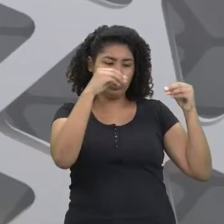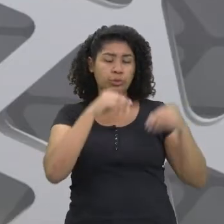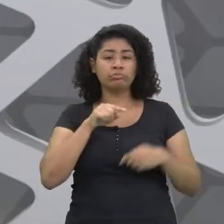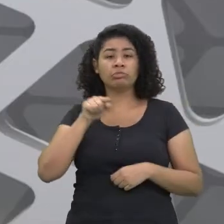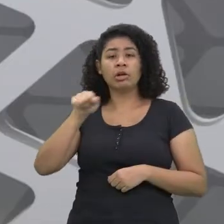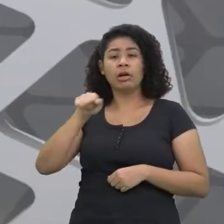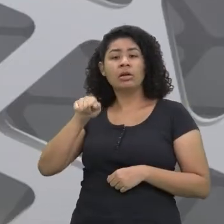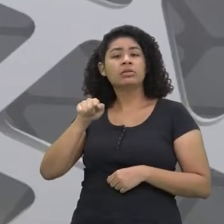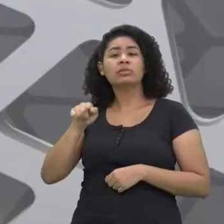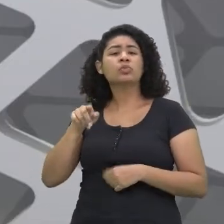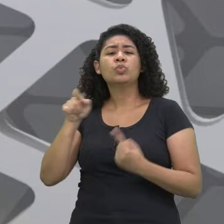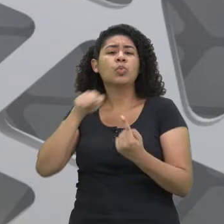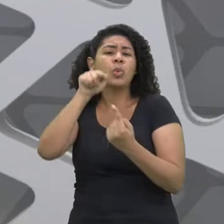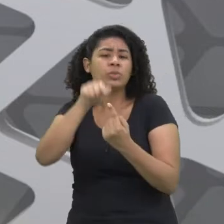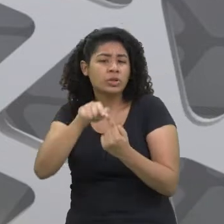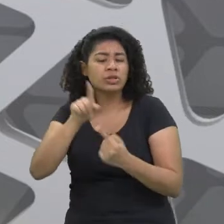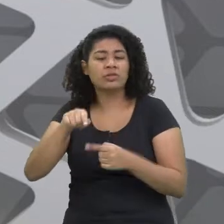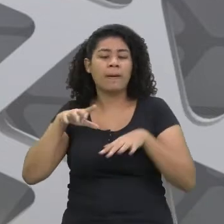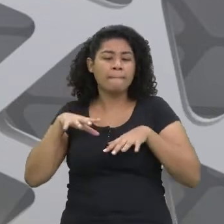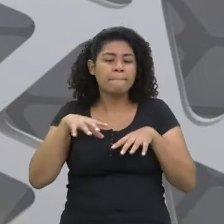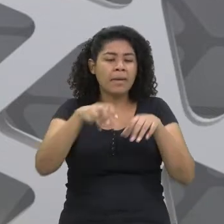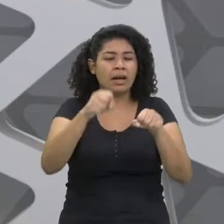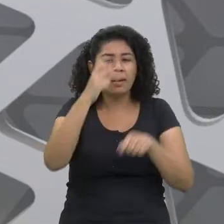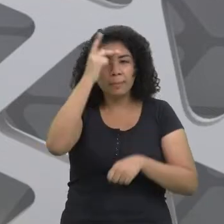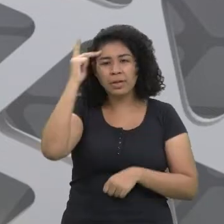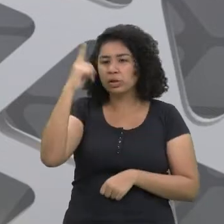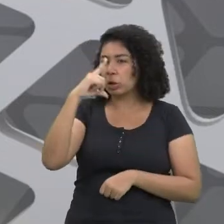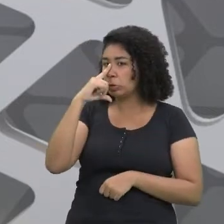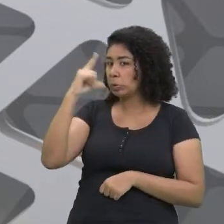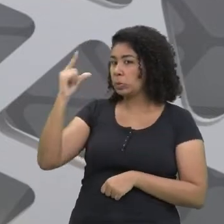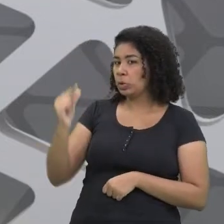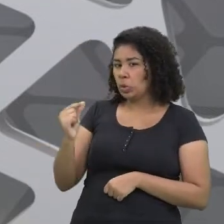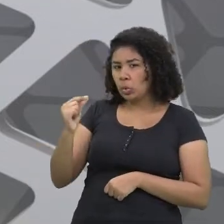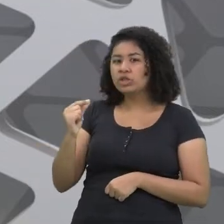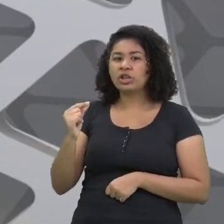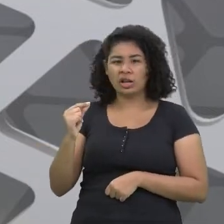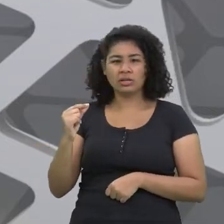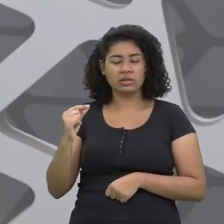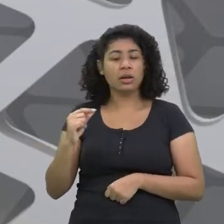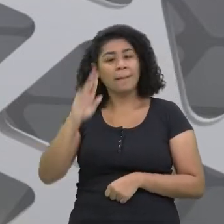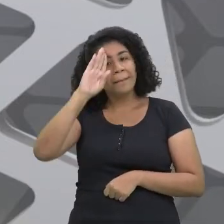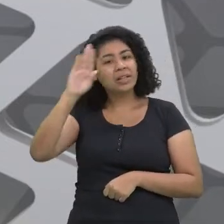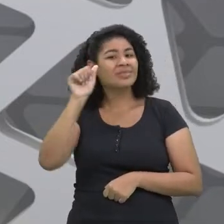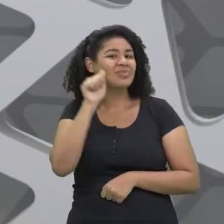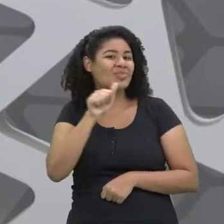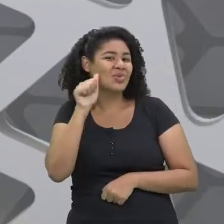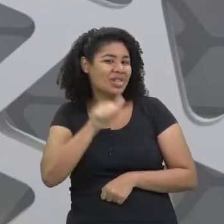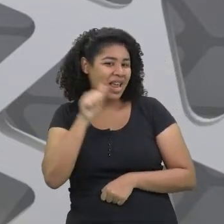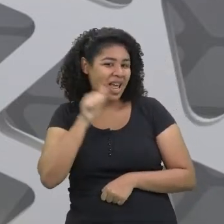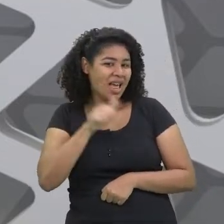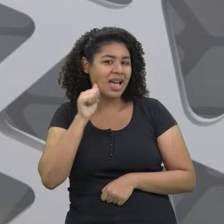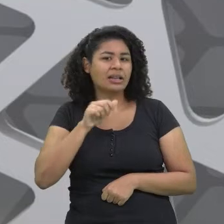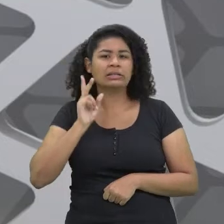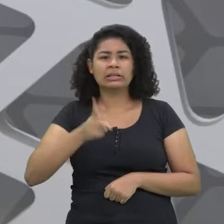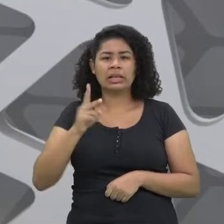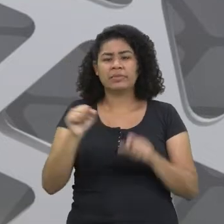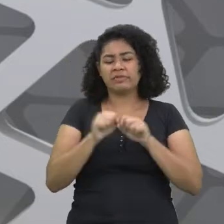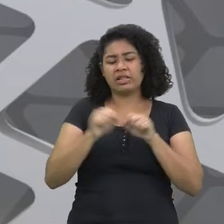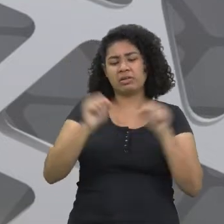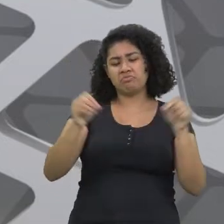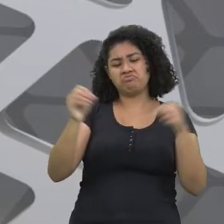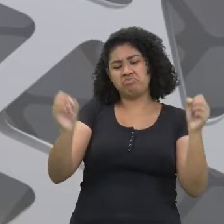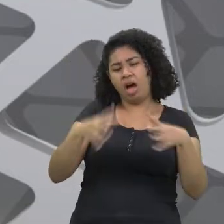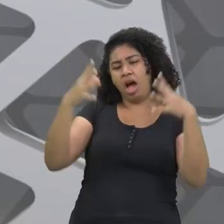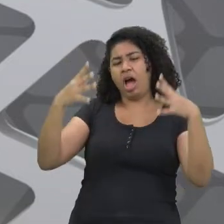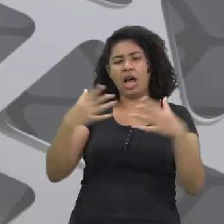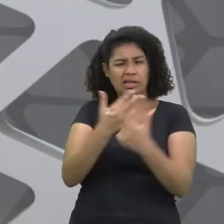bruxas, as pessoas que eram acusadas de bruxaria, principalmente mulheres que eram acusadas de feitiçaria, de serem